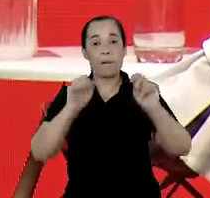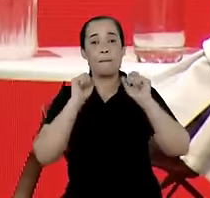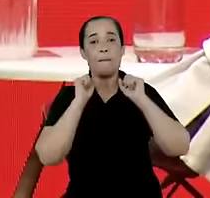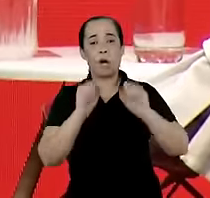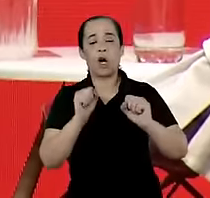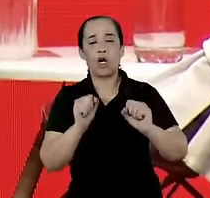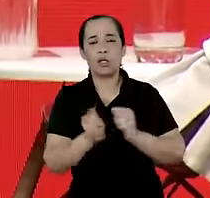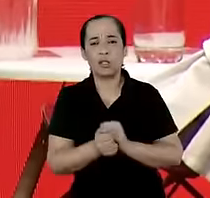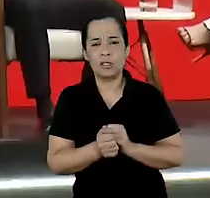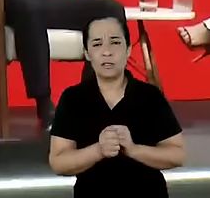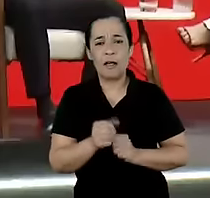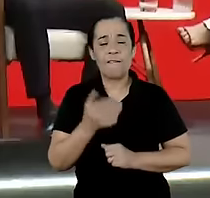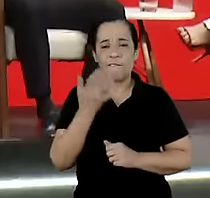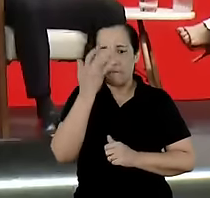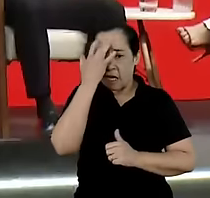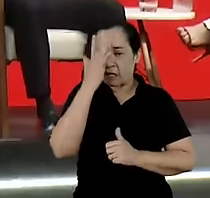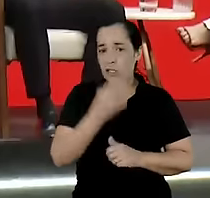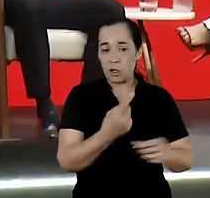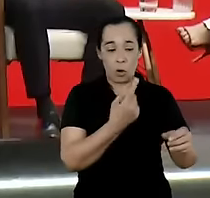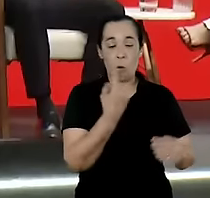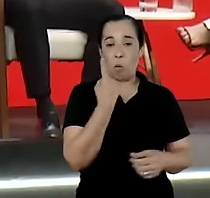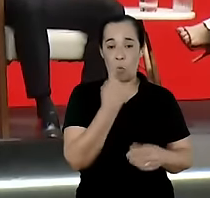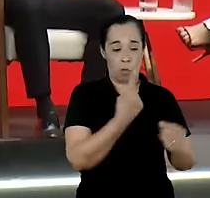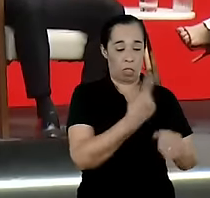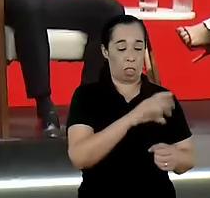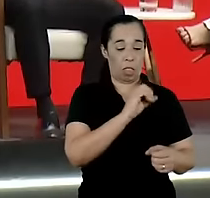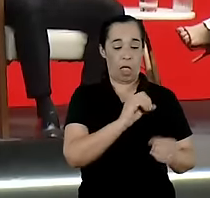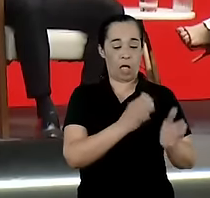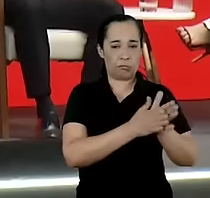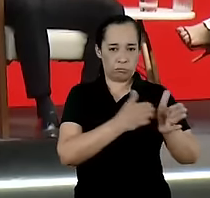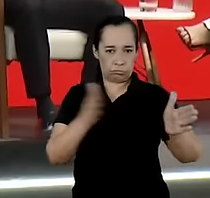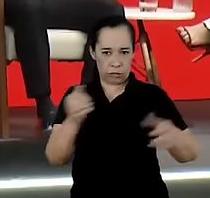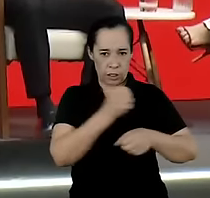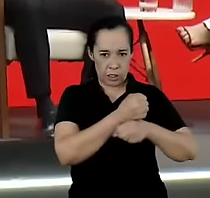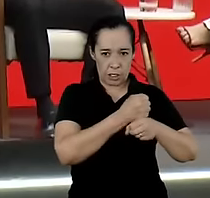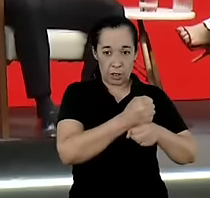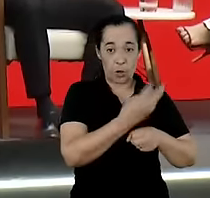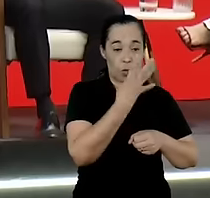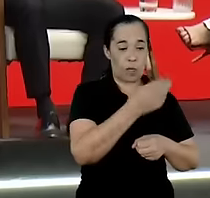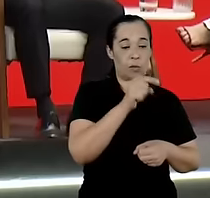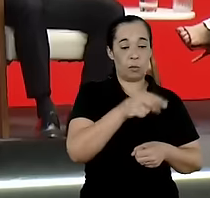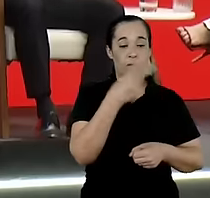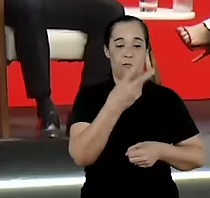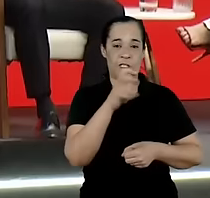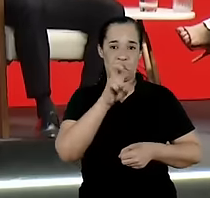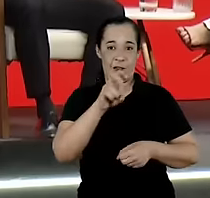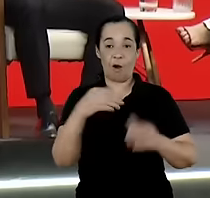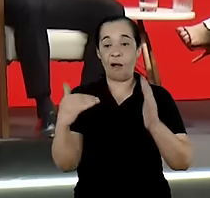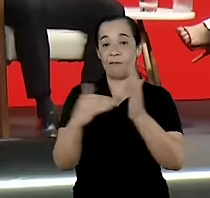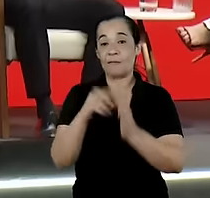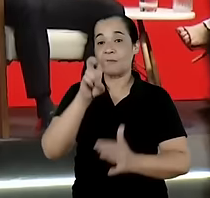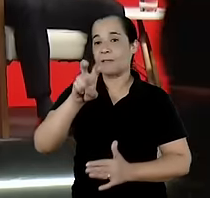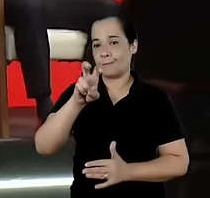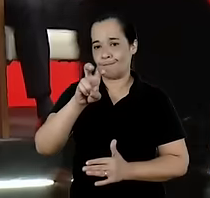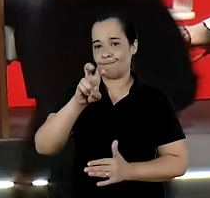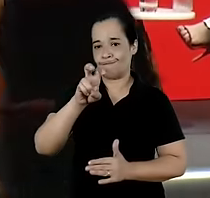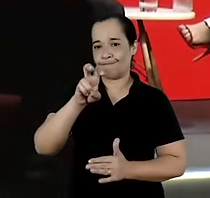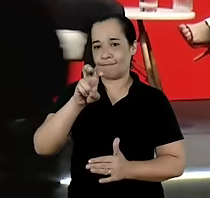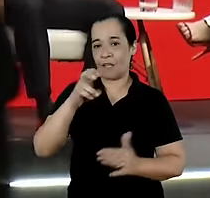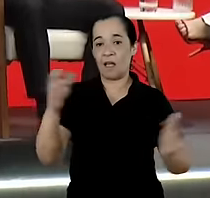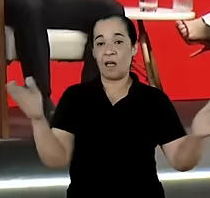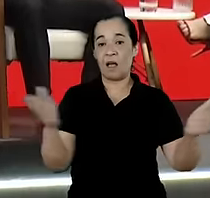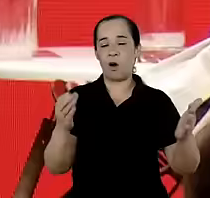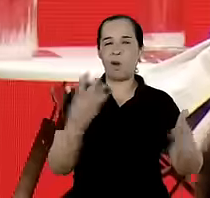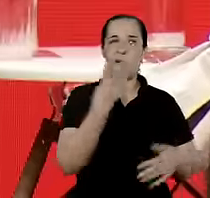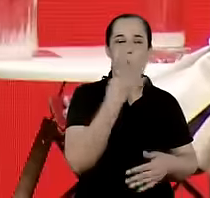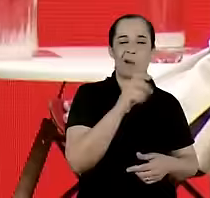a gente viu o 10 anos andando recentemente de 4:25 até 5 né ele recuou aí para próxima um pouco acima de 4 E5 tá Por